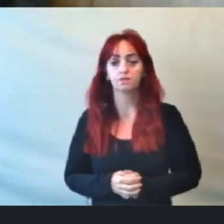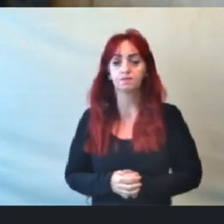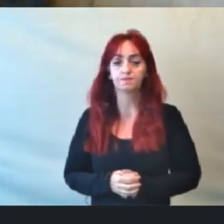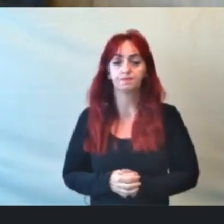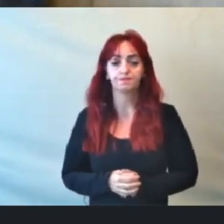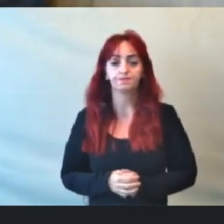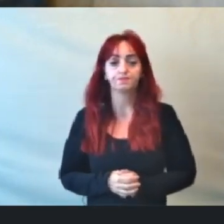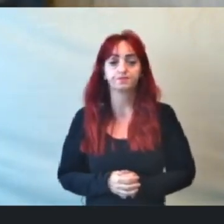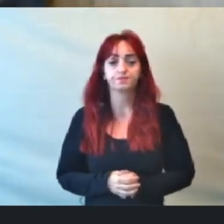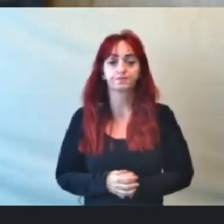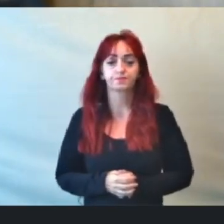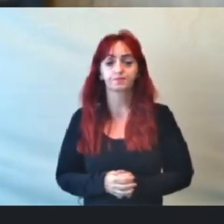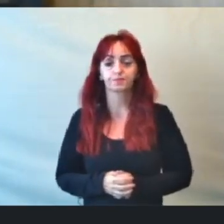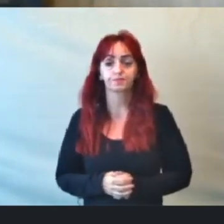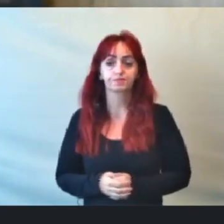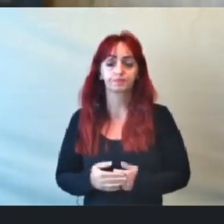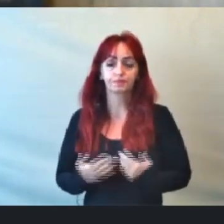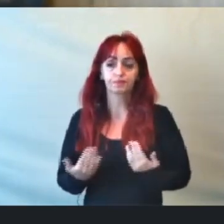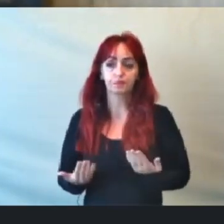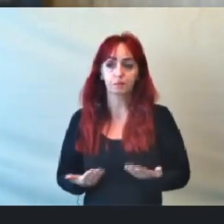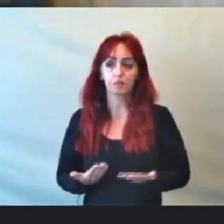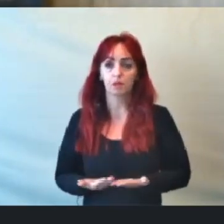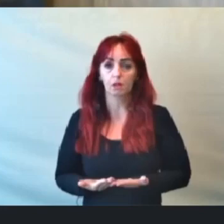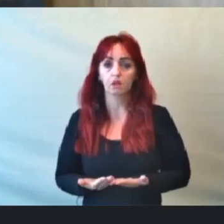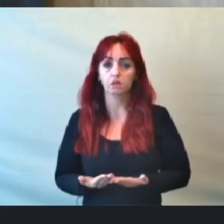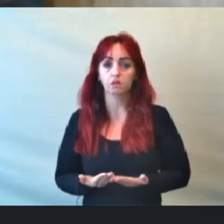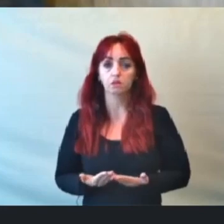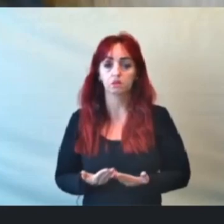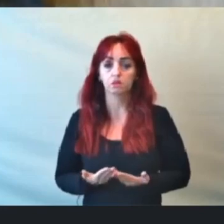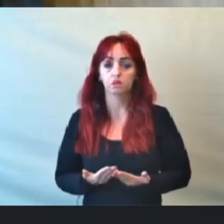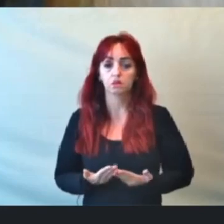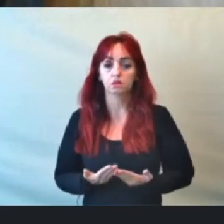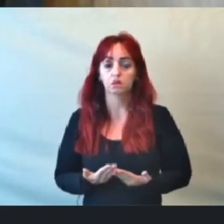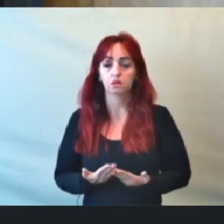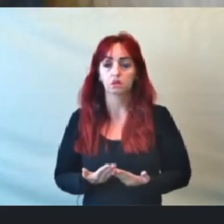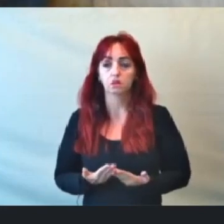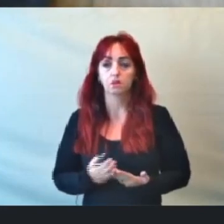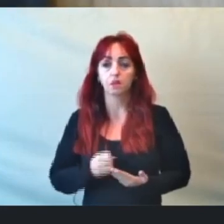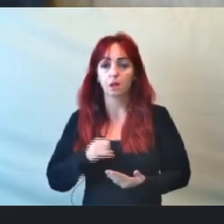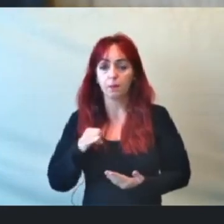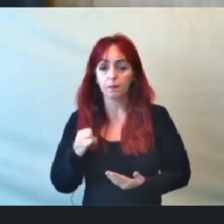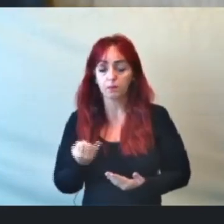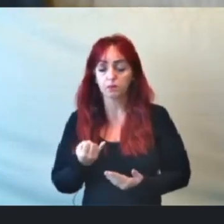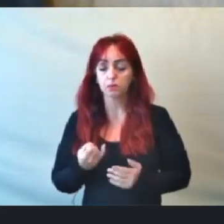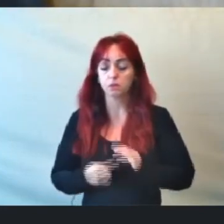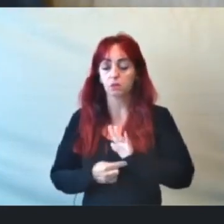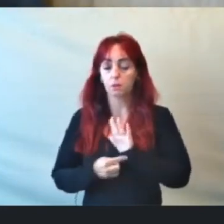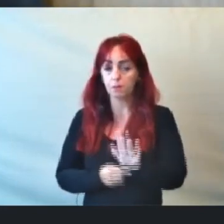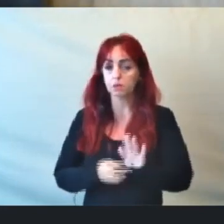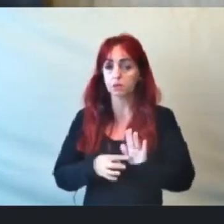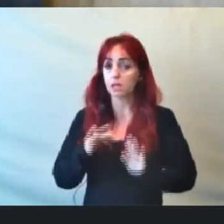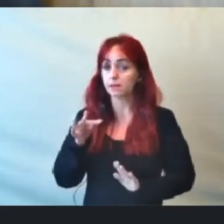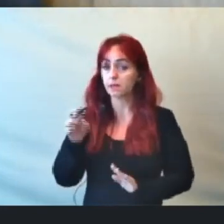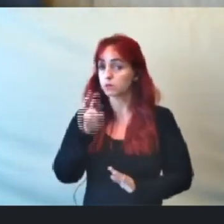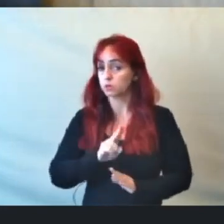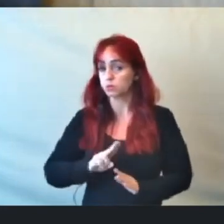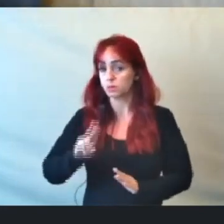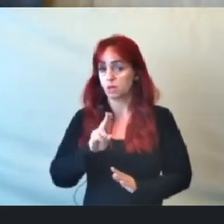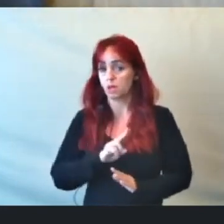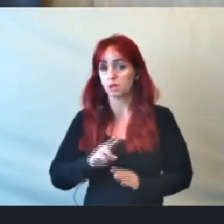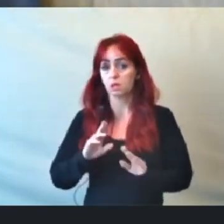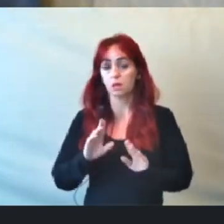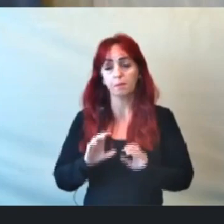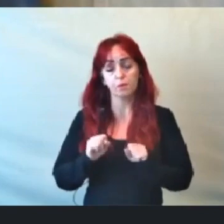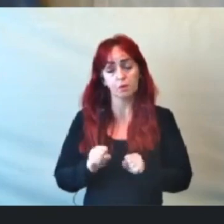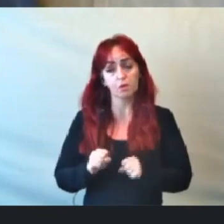Pelas vantagens que ele demonstra, é uma técnica usada. Pode ser que na Lagoa da Pampulha,